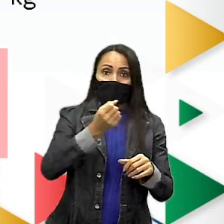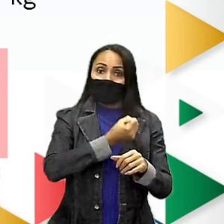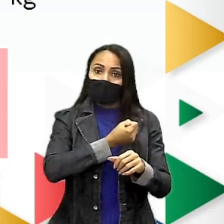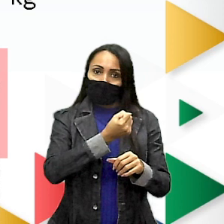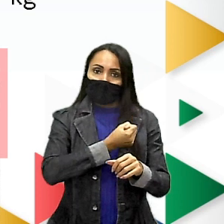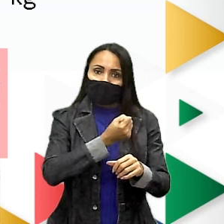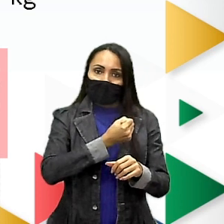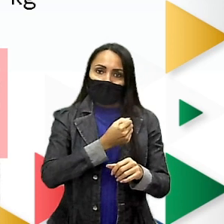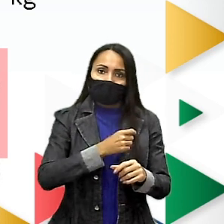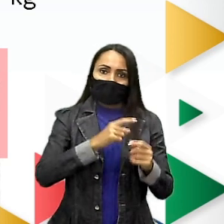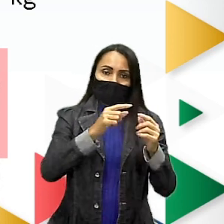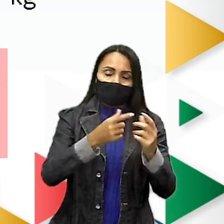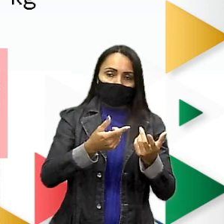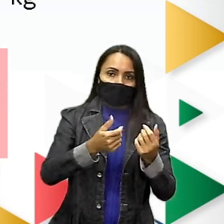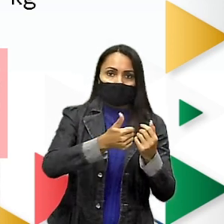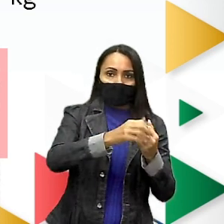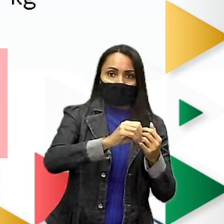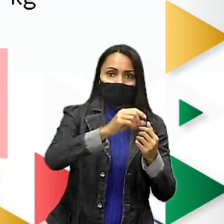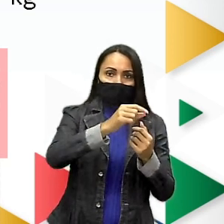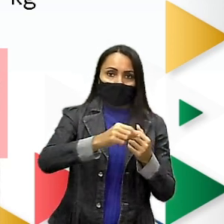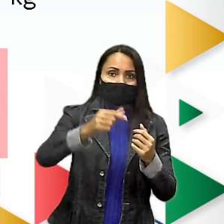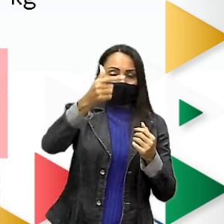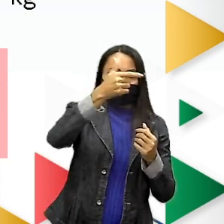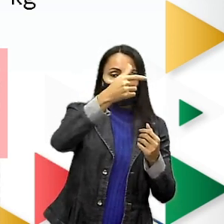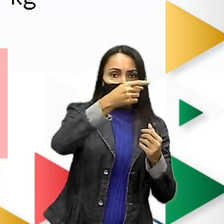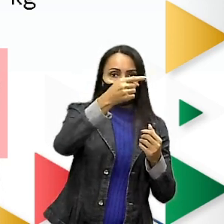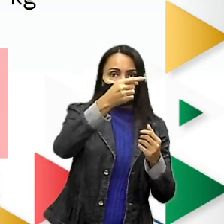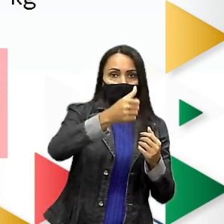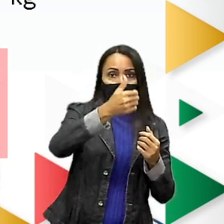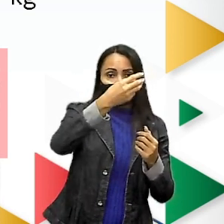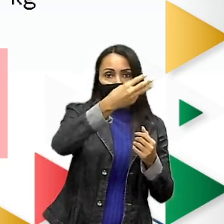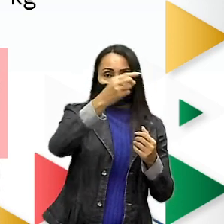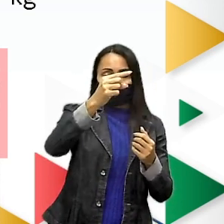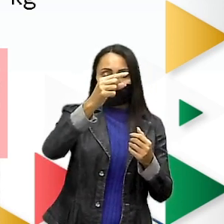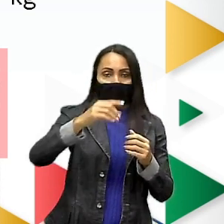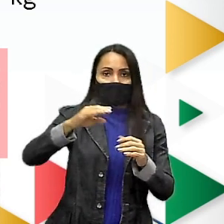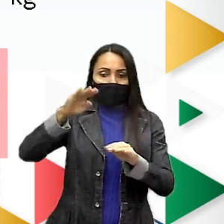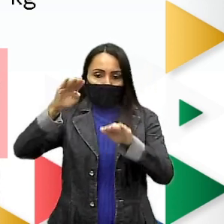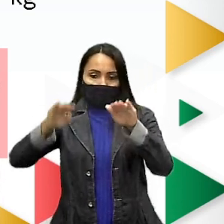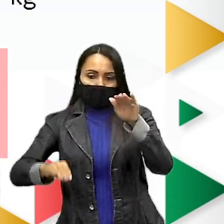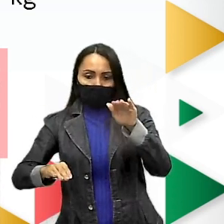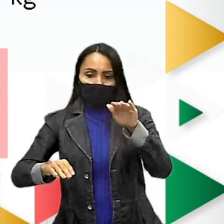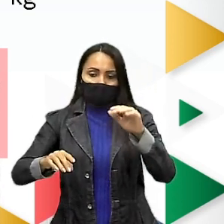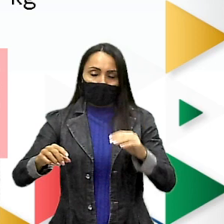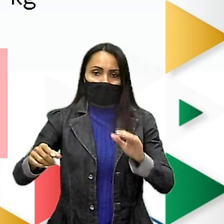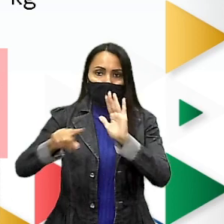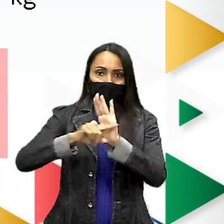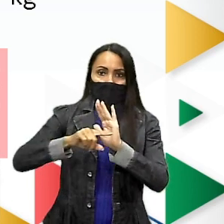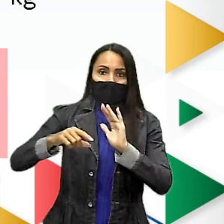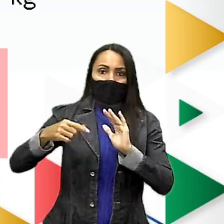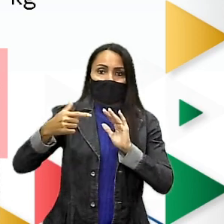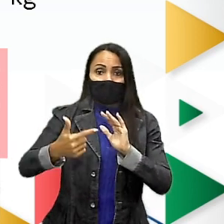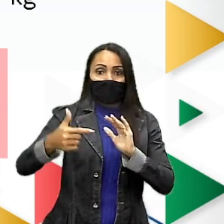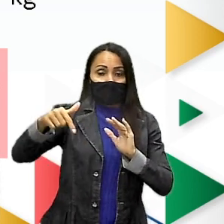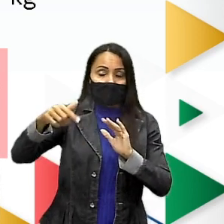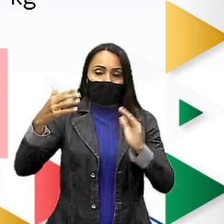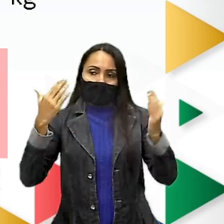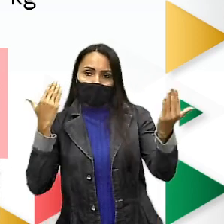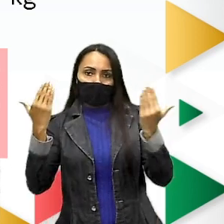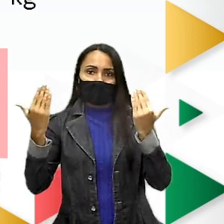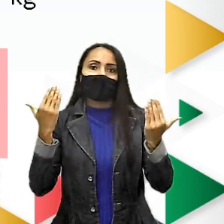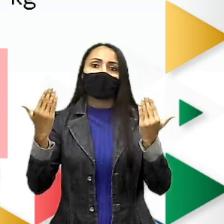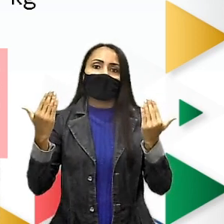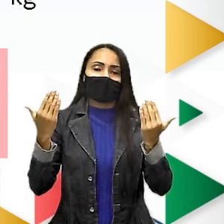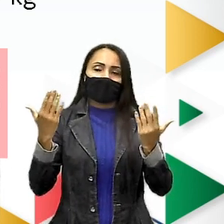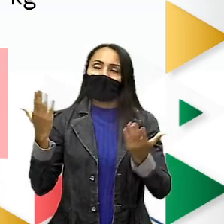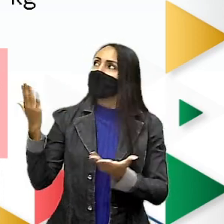no expoente, quer dizer que esse número é muito menor. Se eu tenho menos número, esse número é um pouco maior comparado ao outro que